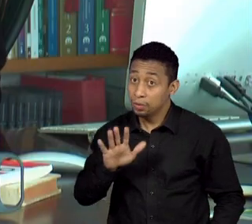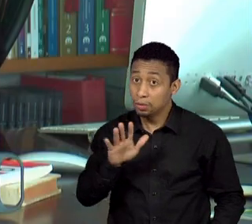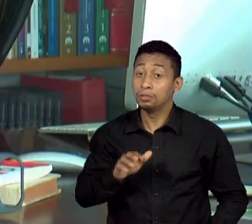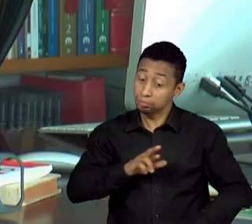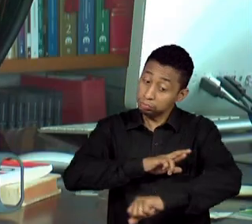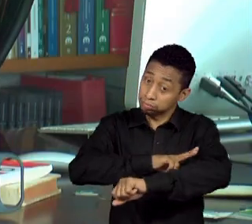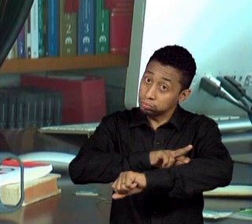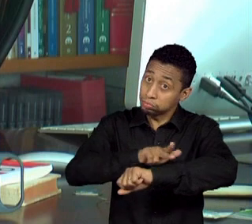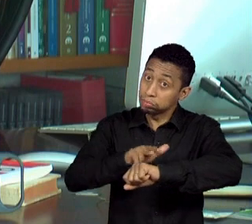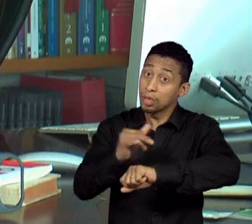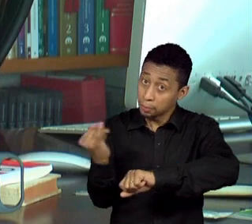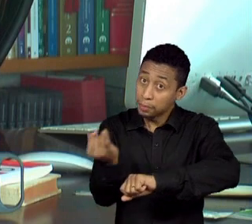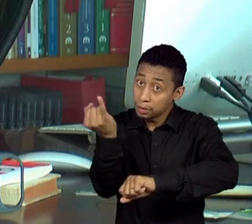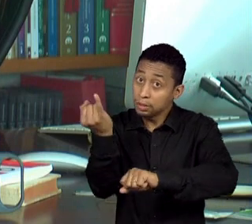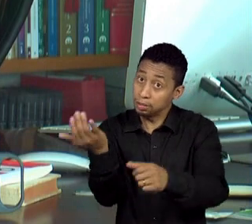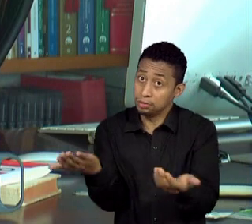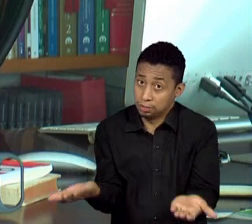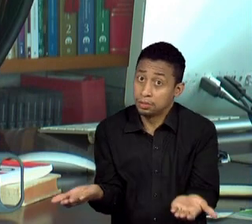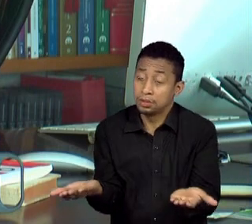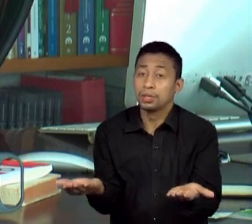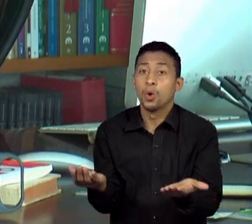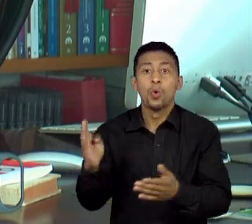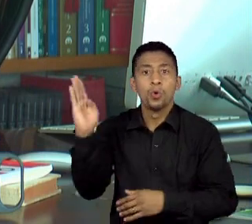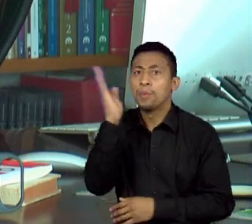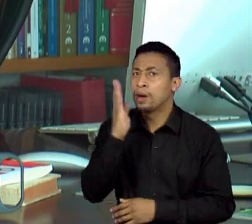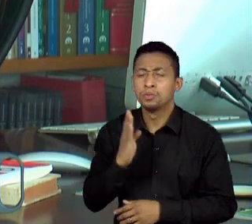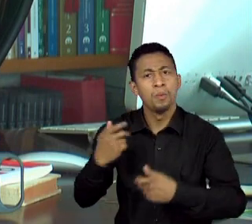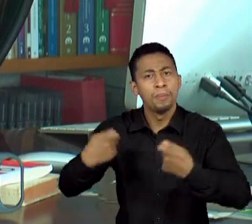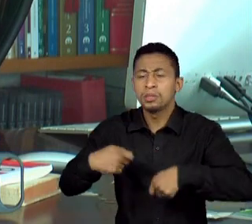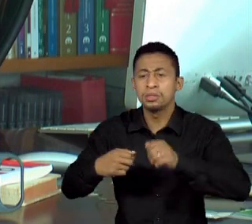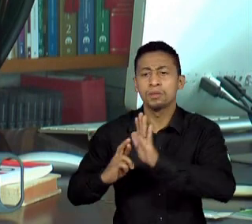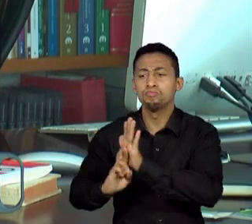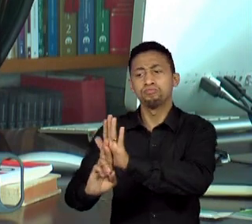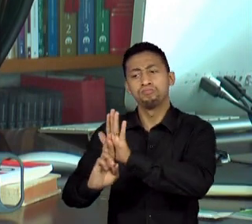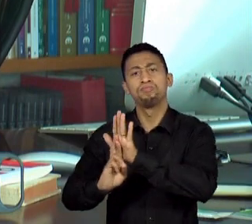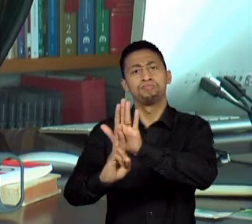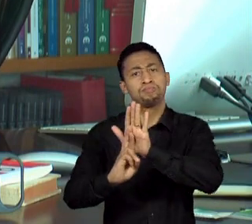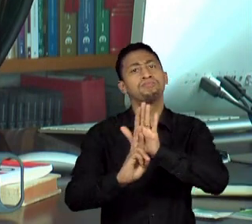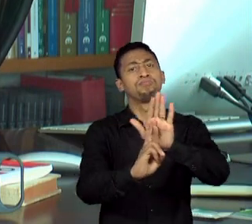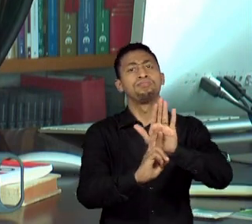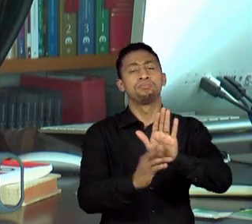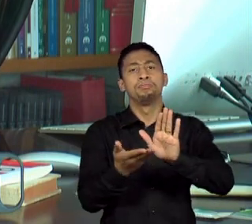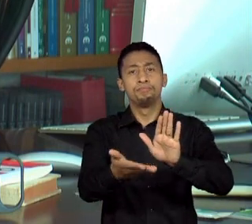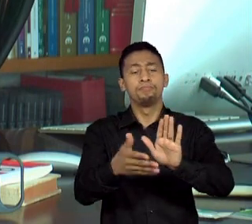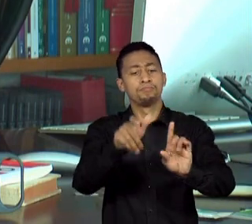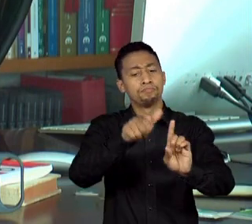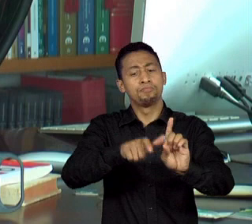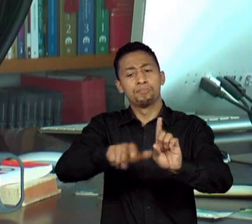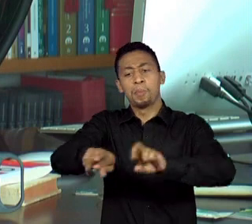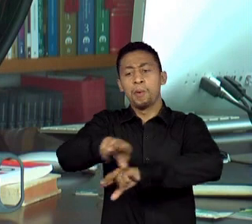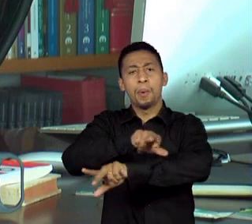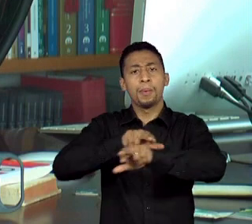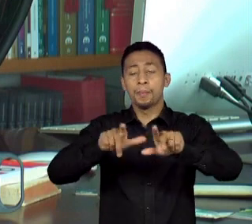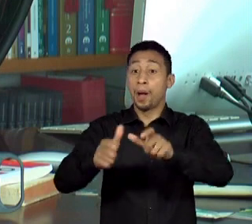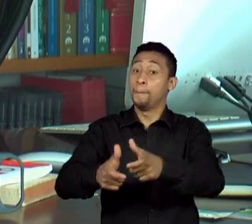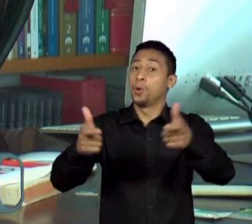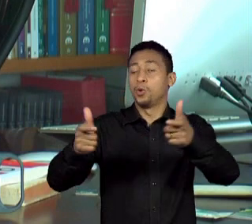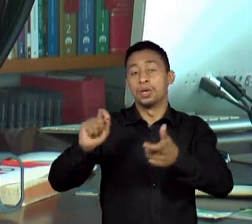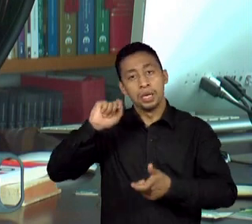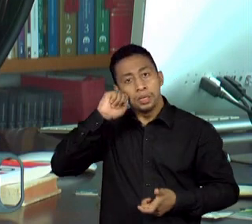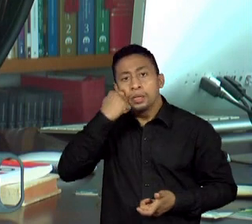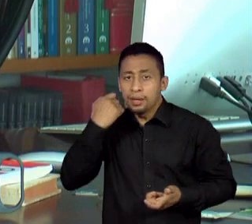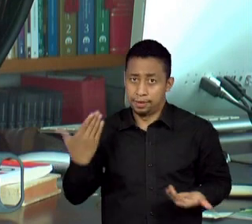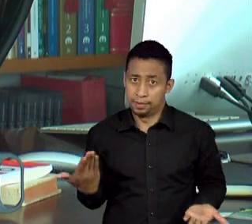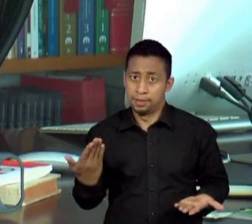o Brasil tem que ser representado nas suas telas com a sua maioria negra. O Brasil é um país de